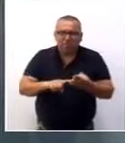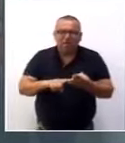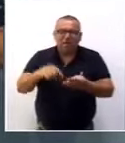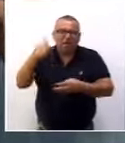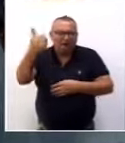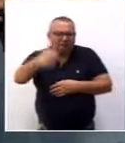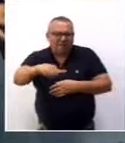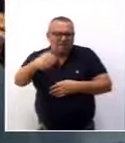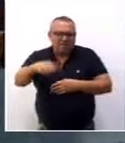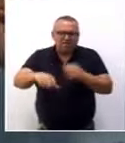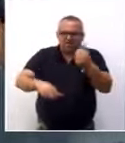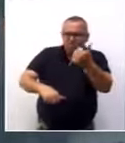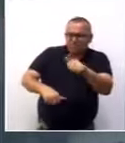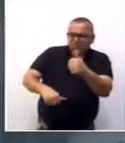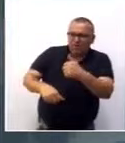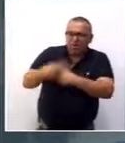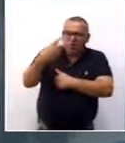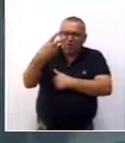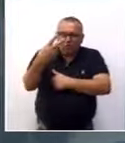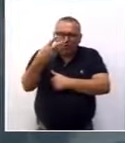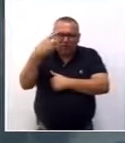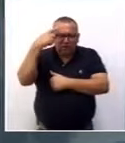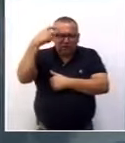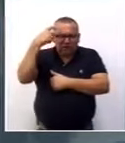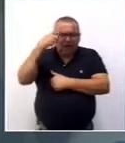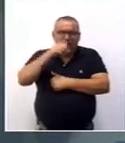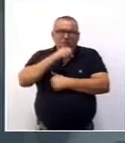duas ideias, o antigo e o moderno?